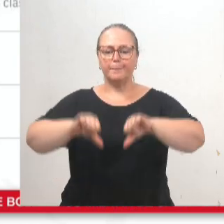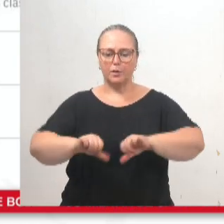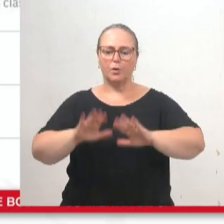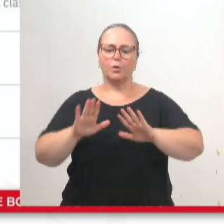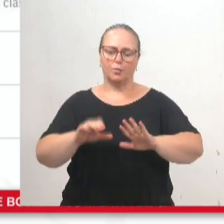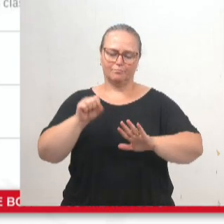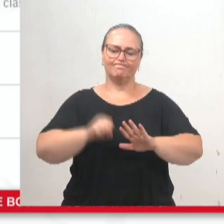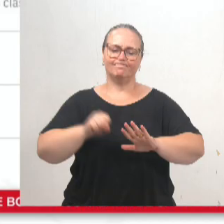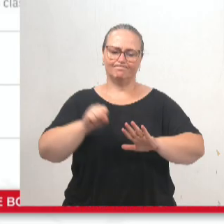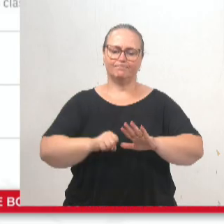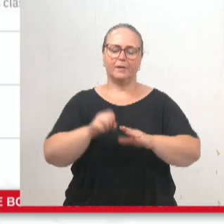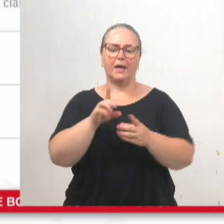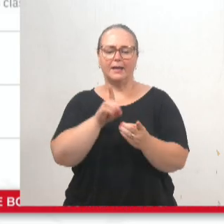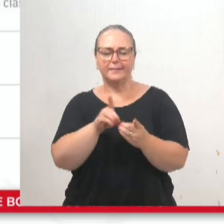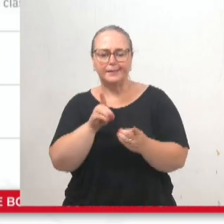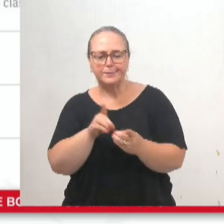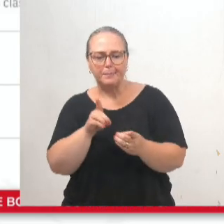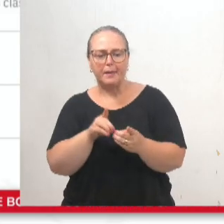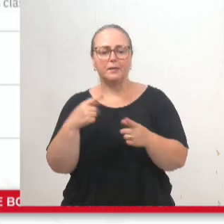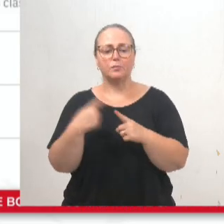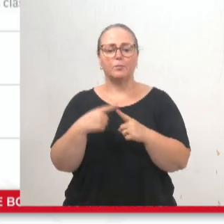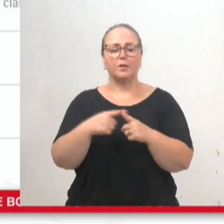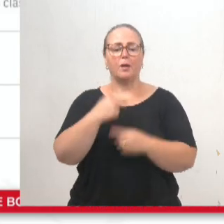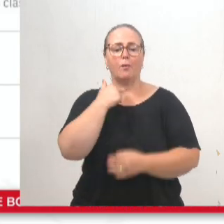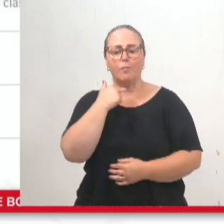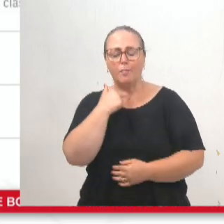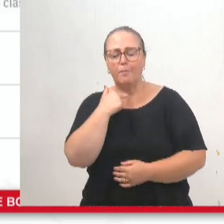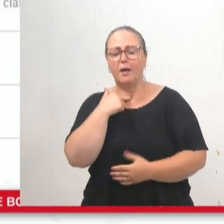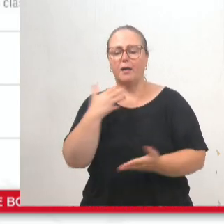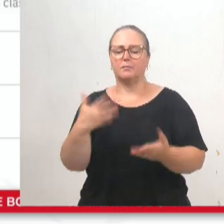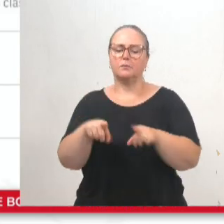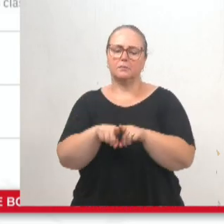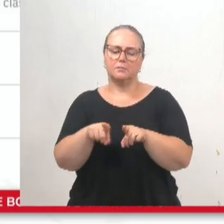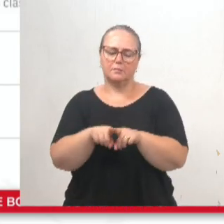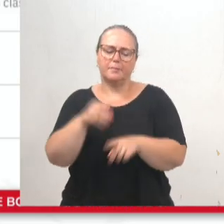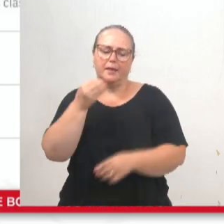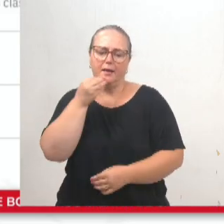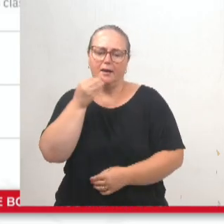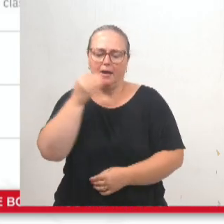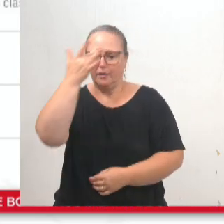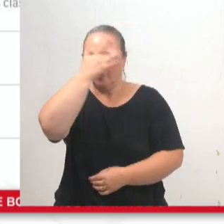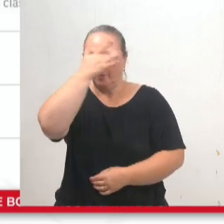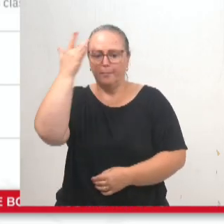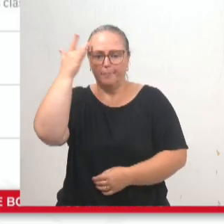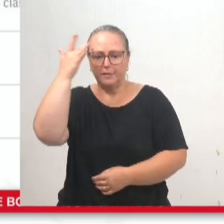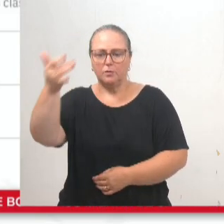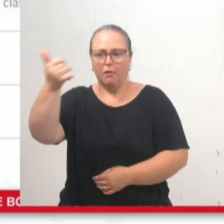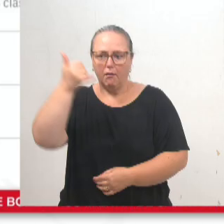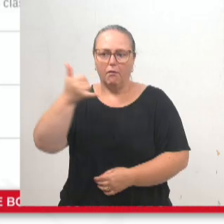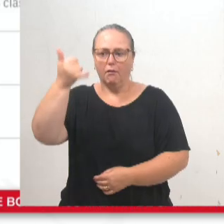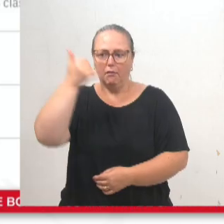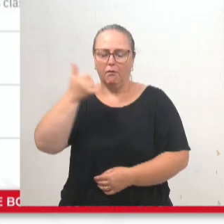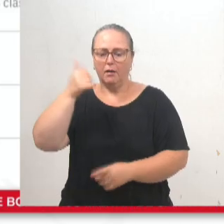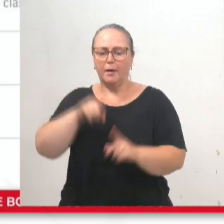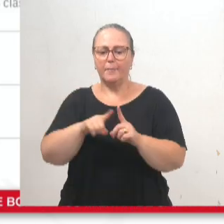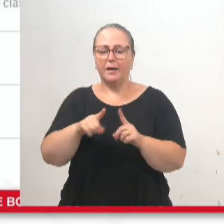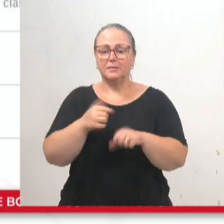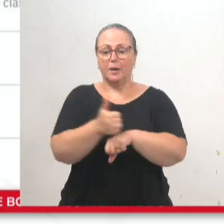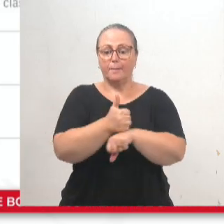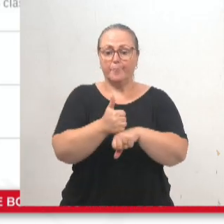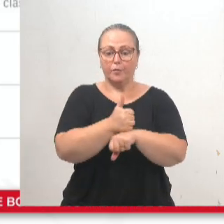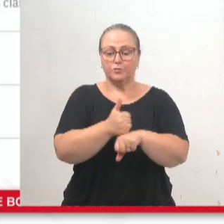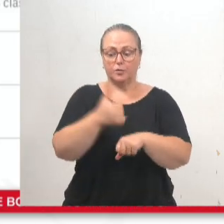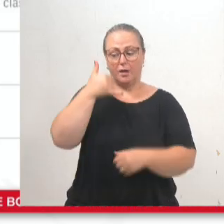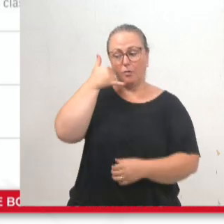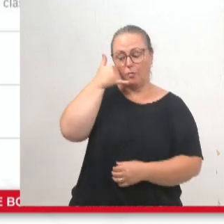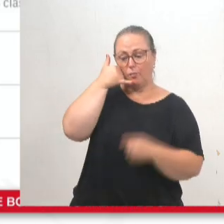nos índices de atendimento. Claro que houve também um aumento de demanda, a quantidade de profissionais continuava sendo 2, então é natural que talvez esse